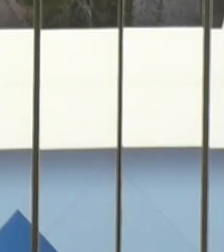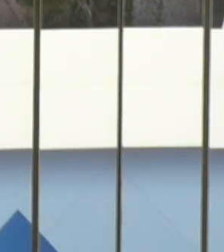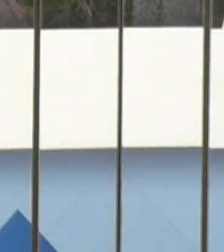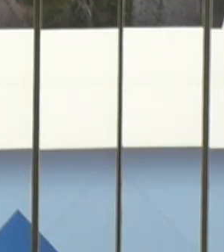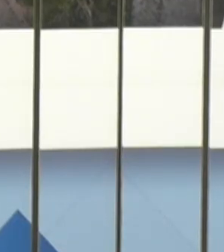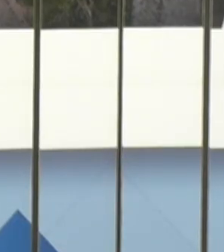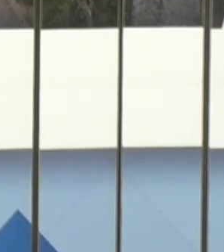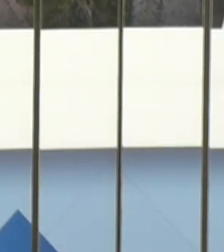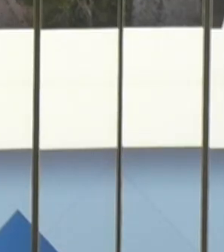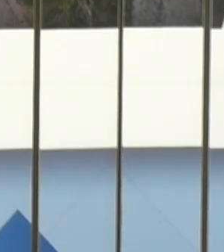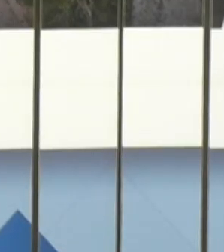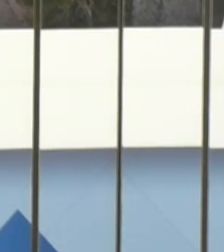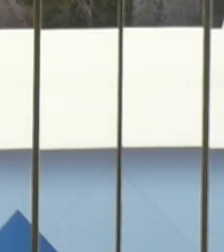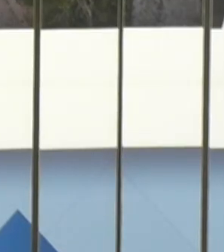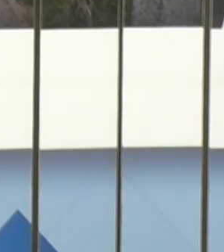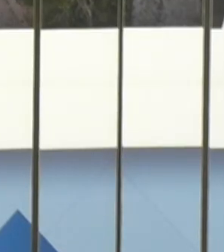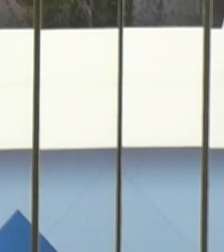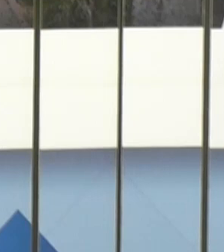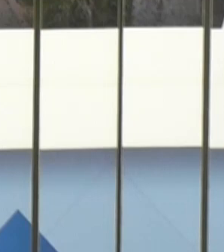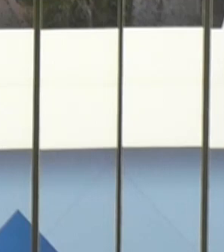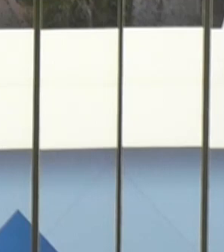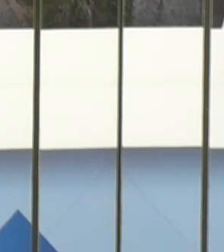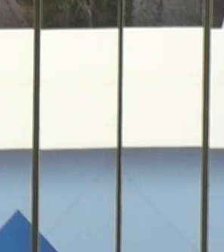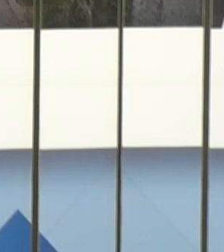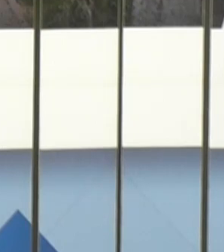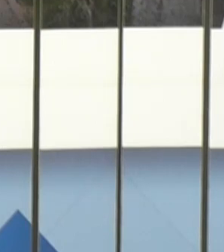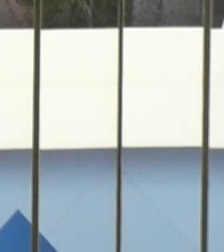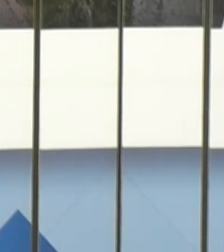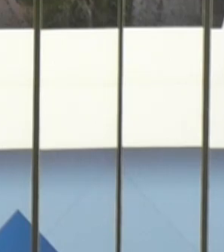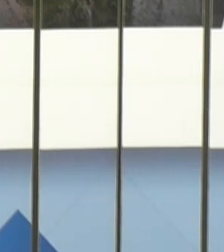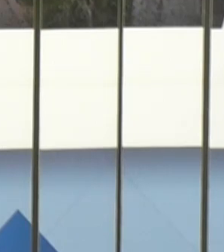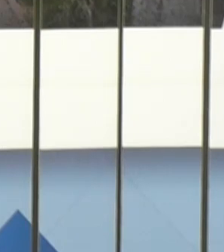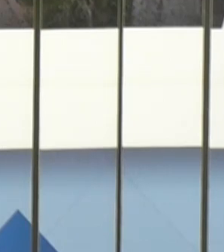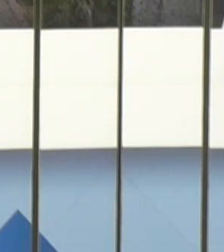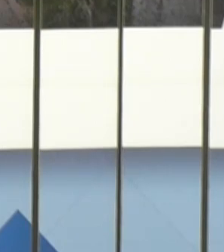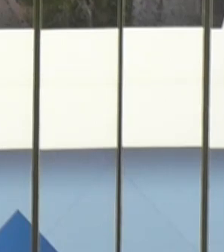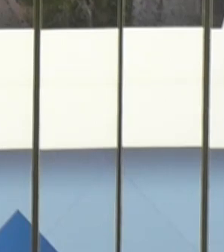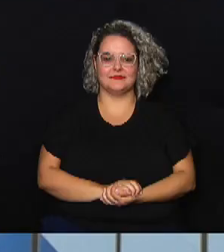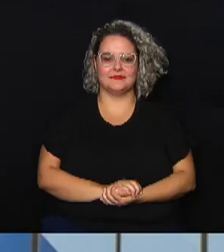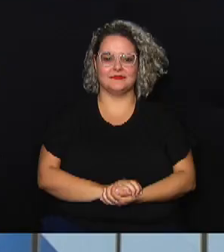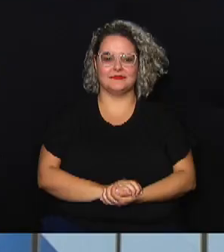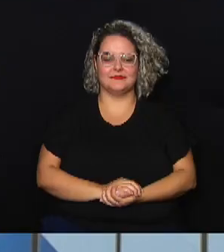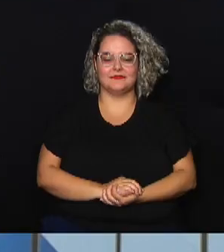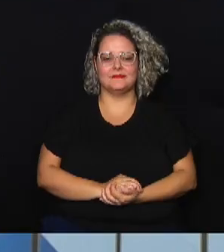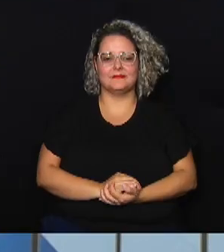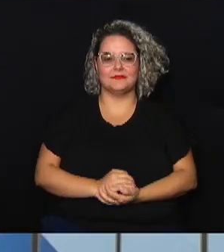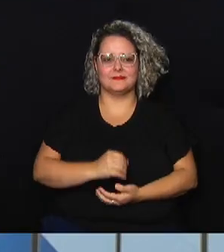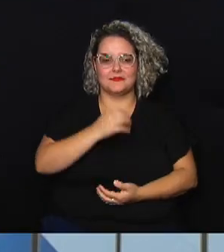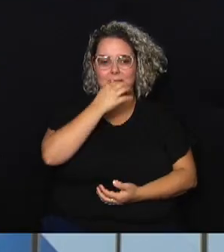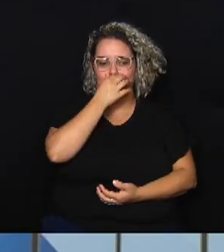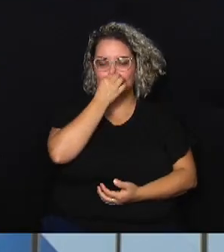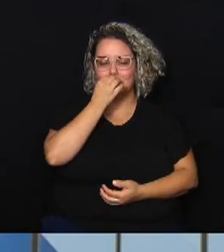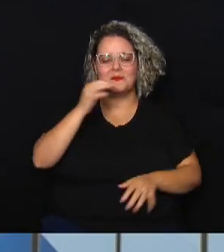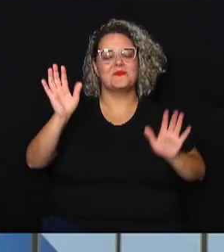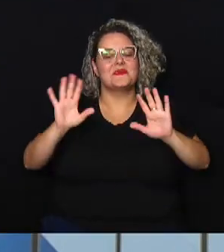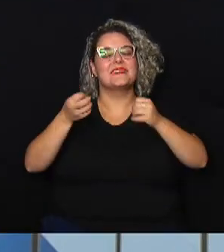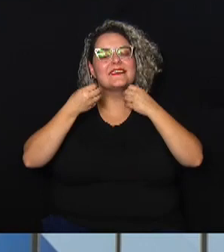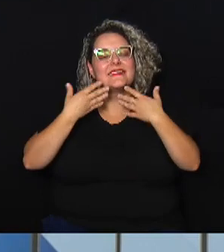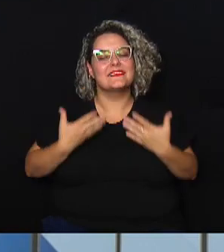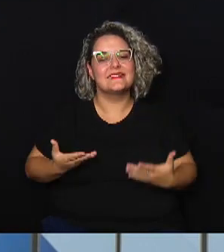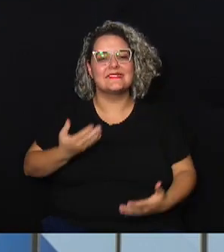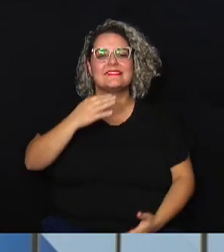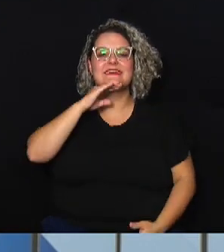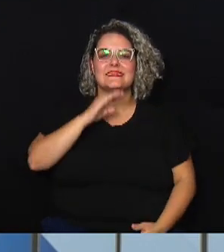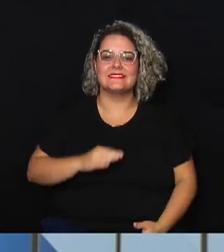muito boa tarde para você que está aí acompanhando a nossa programação. Nessa tarde aí de sexta-feira, a gente continua aqui. Agora